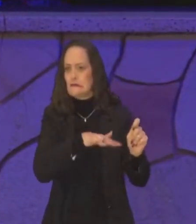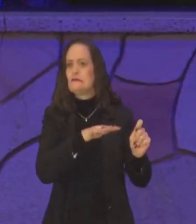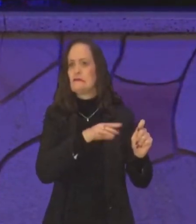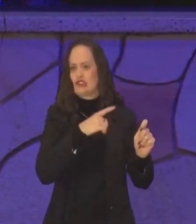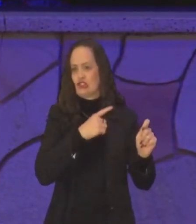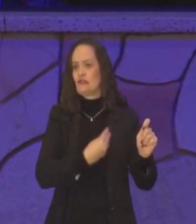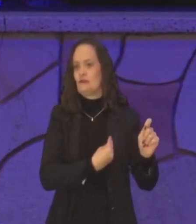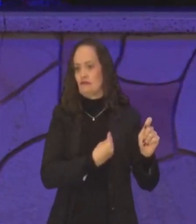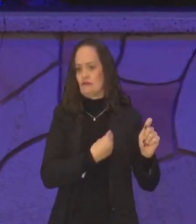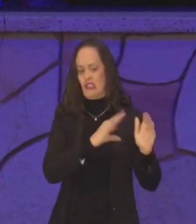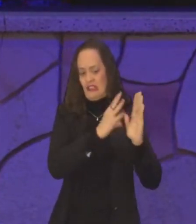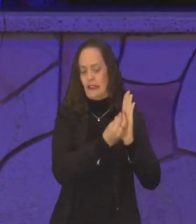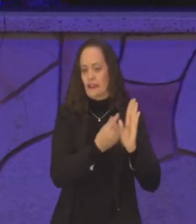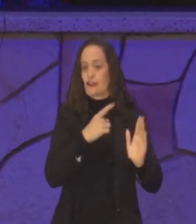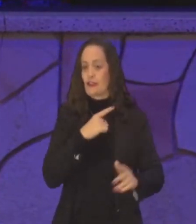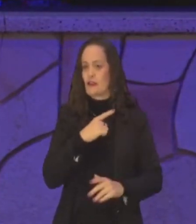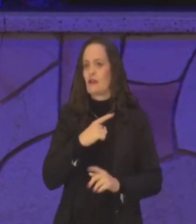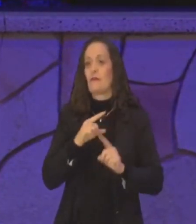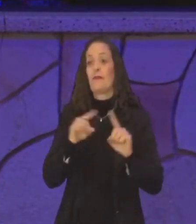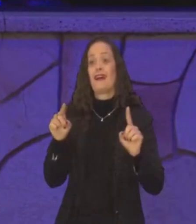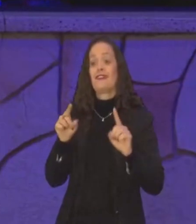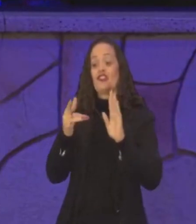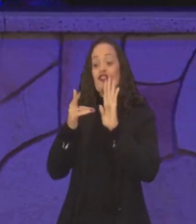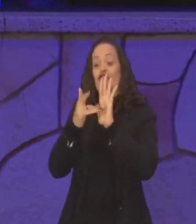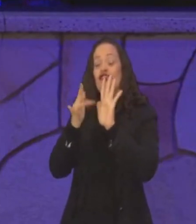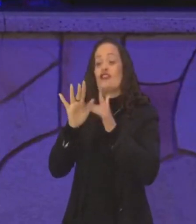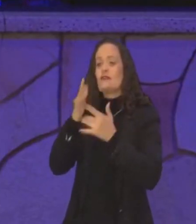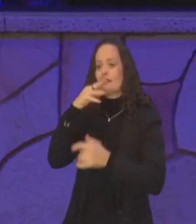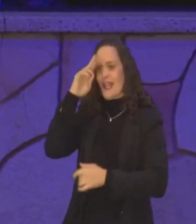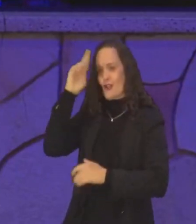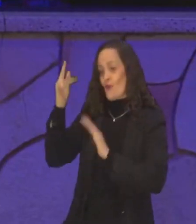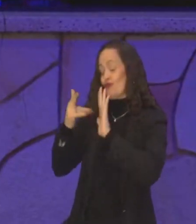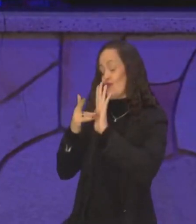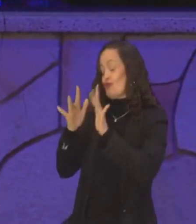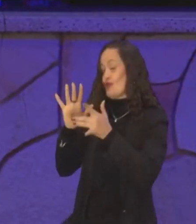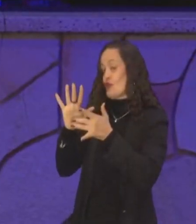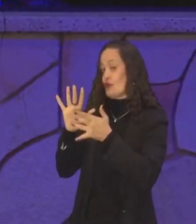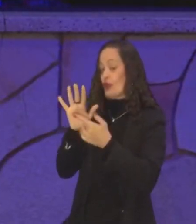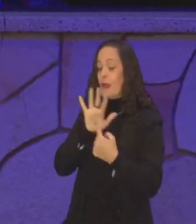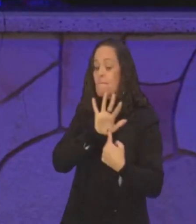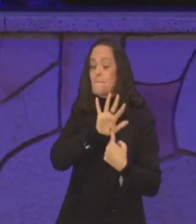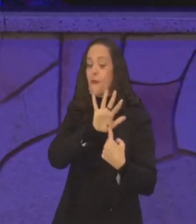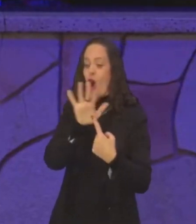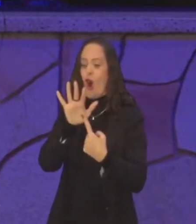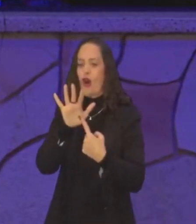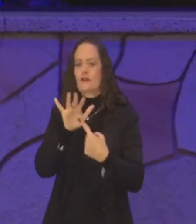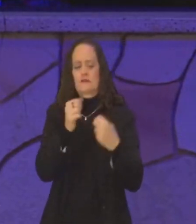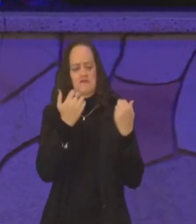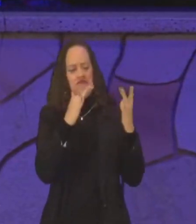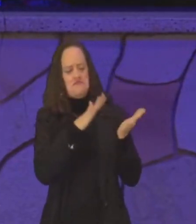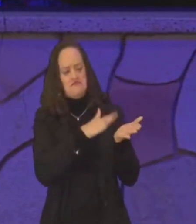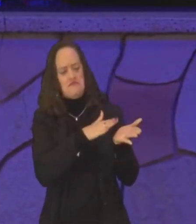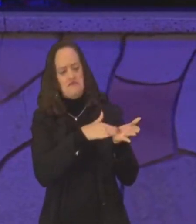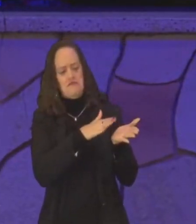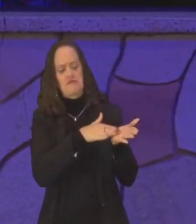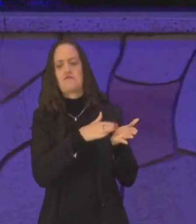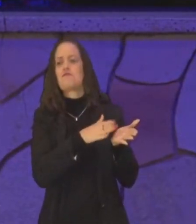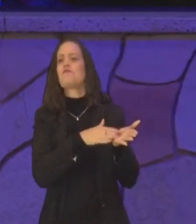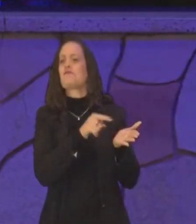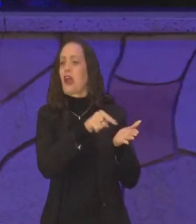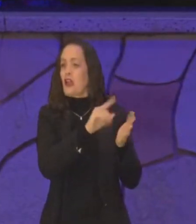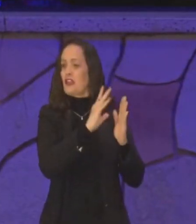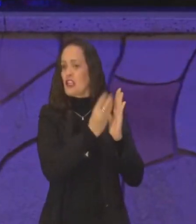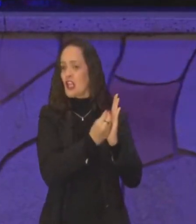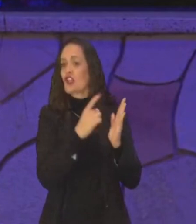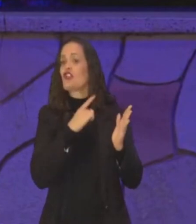viveu, o Senhor Jesus tem aqui, ele apresenta alguns elogios, ele atribui alguns elogios a esta